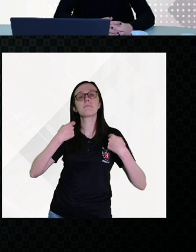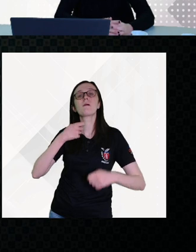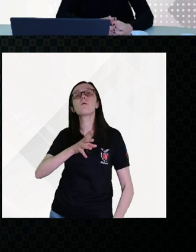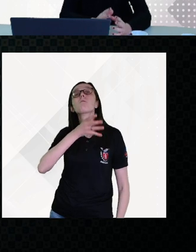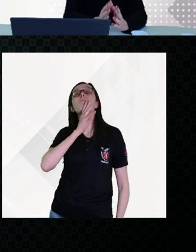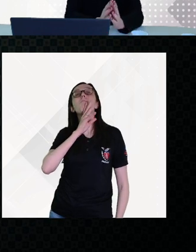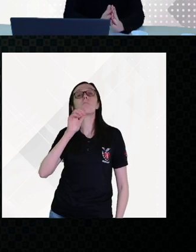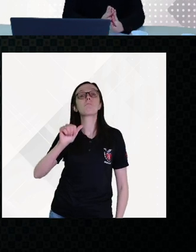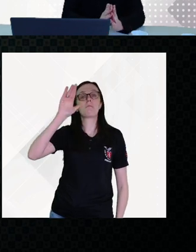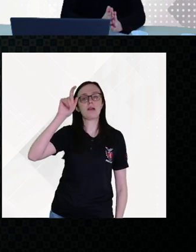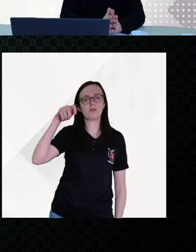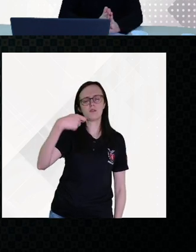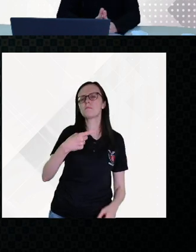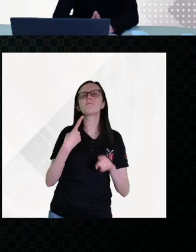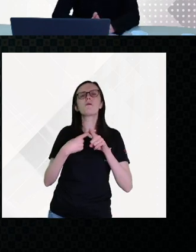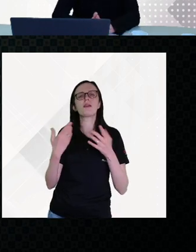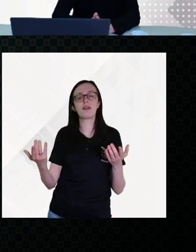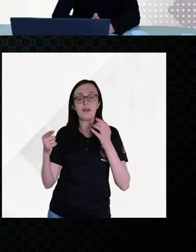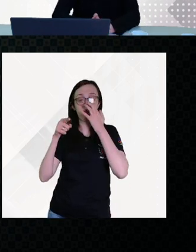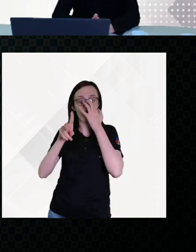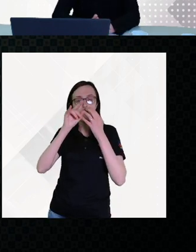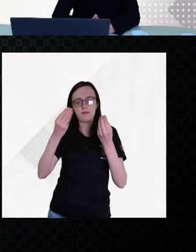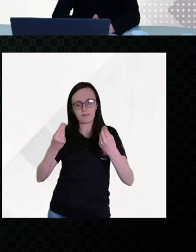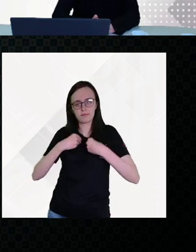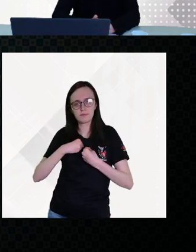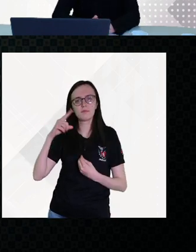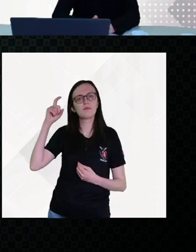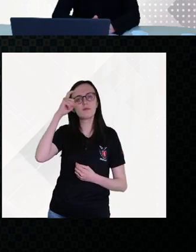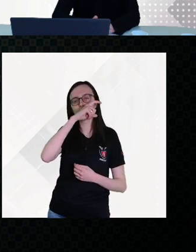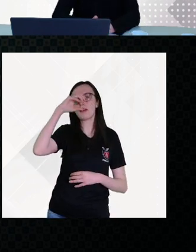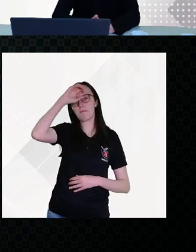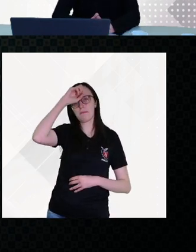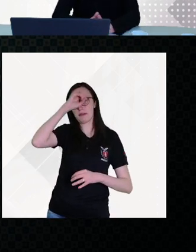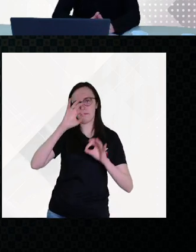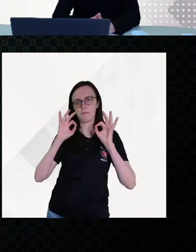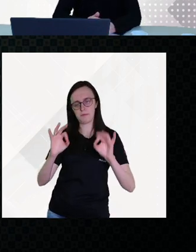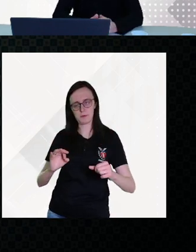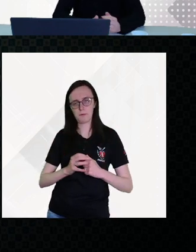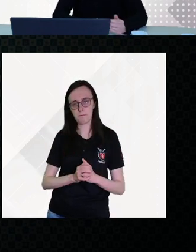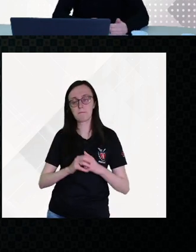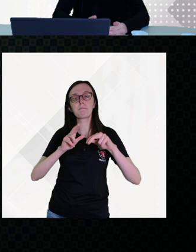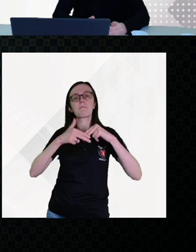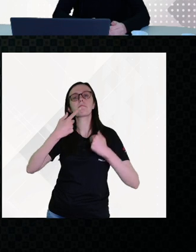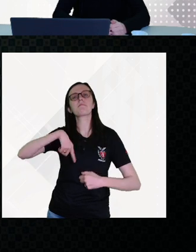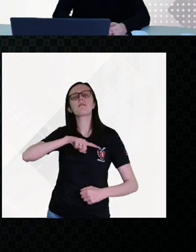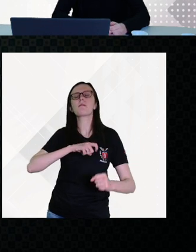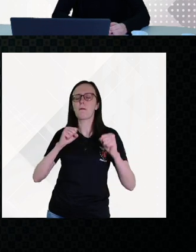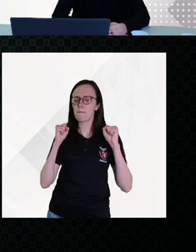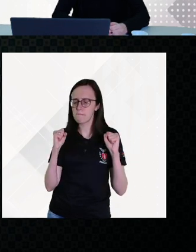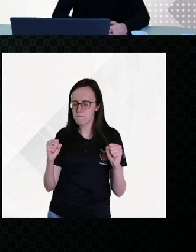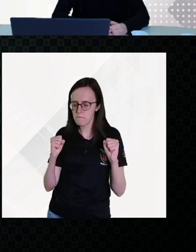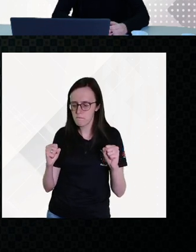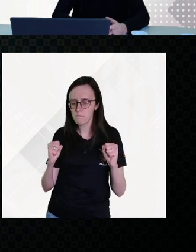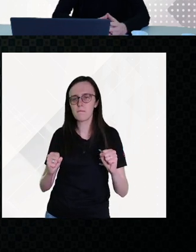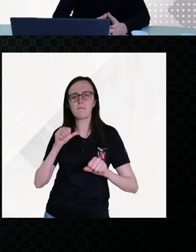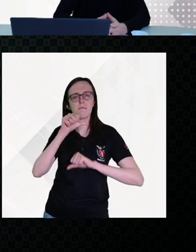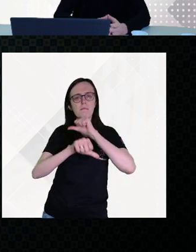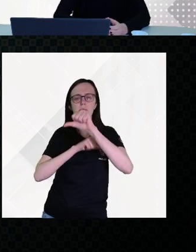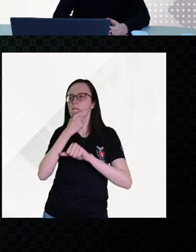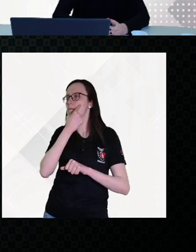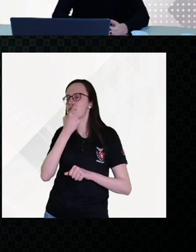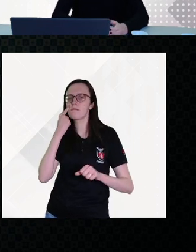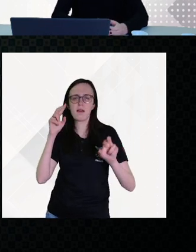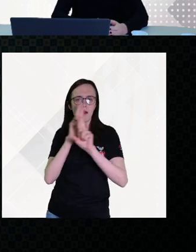um pouco. Por quê? Porque isso vai gerar dificuldades na aprendizagem. Tá? Então, a gente pode ter ali alterações